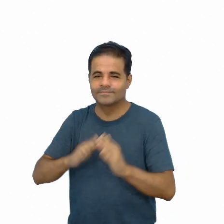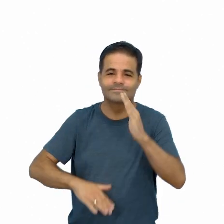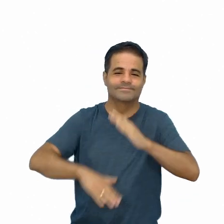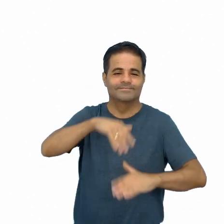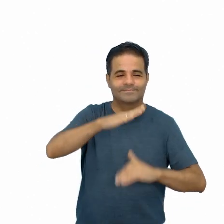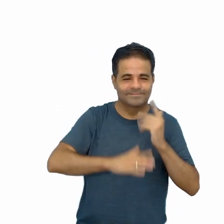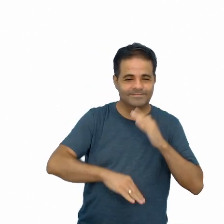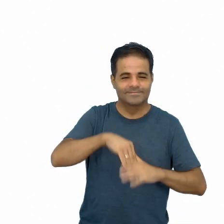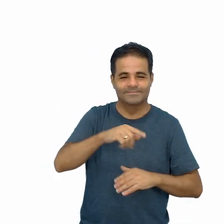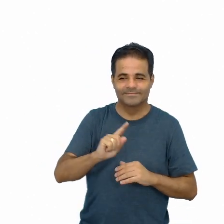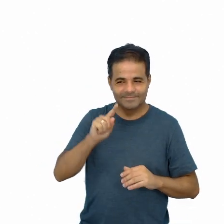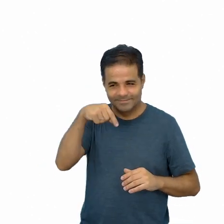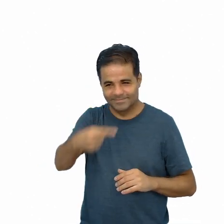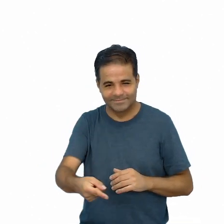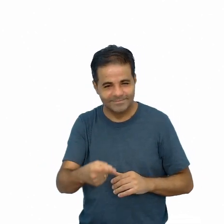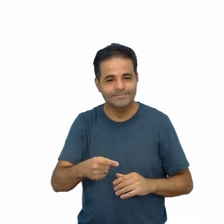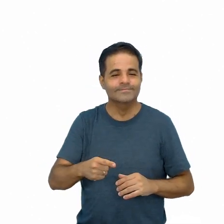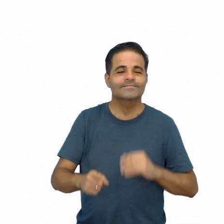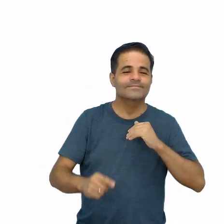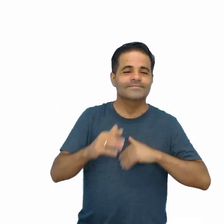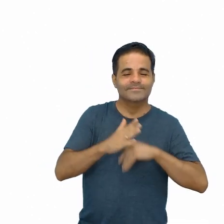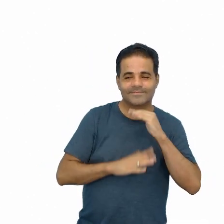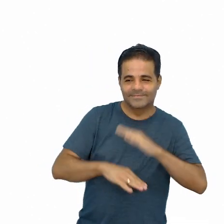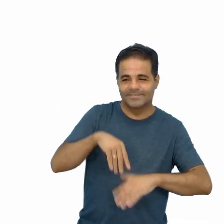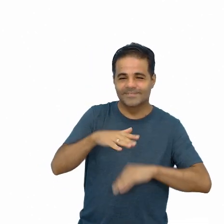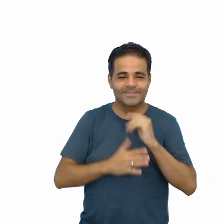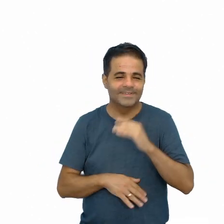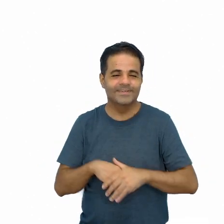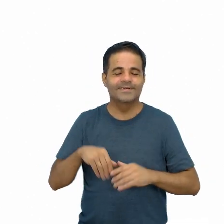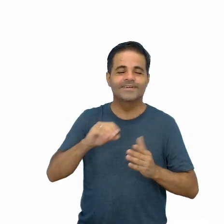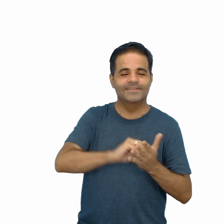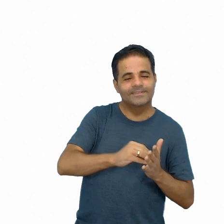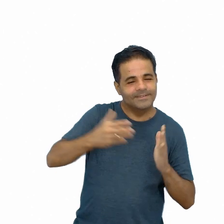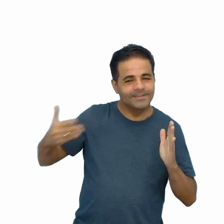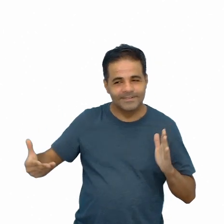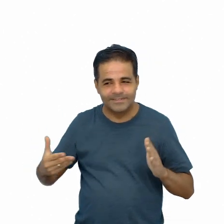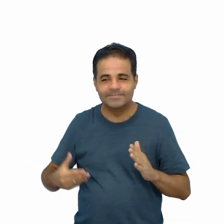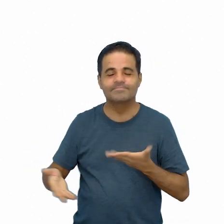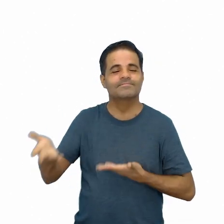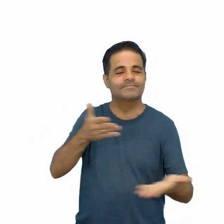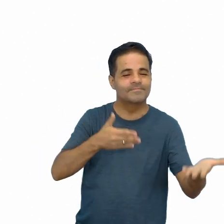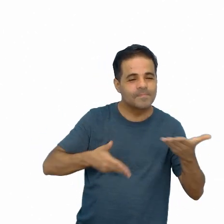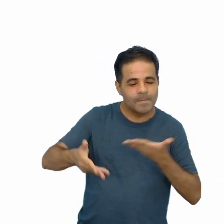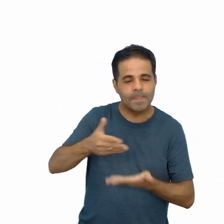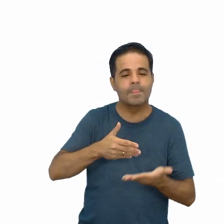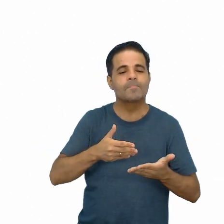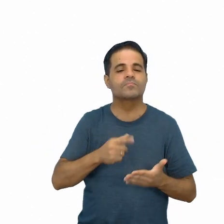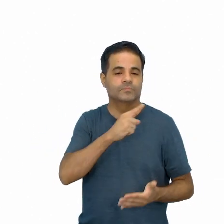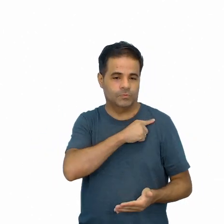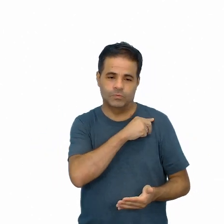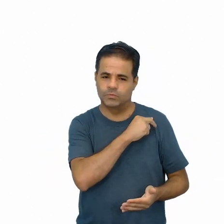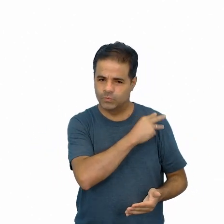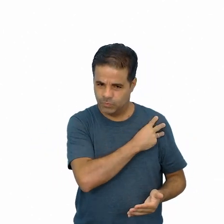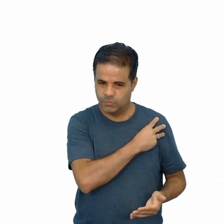depois, né, a gente tem uma habilidade do currículo que está lá, ensino médio,